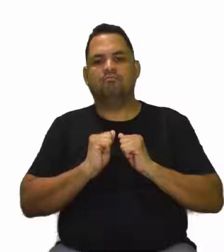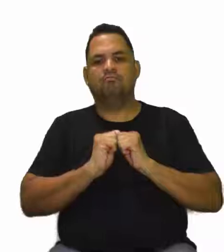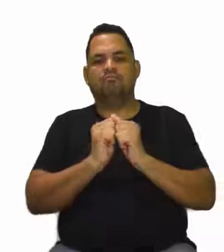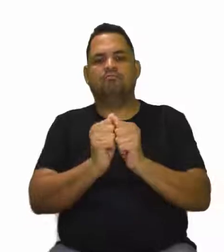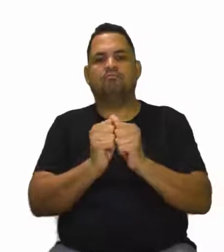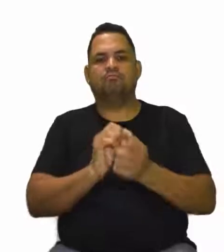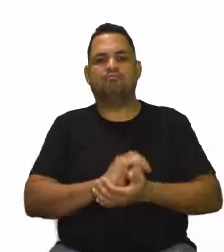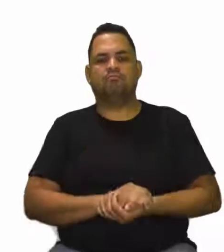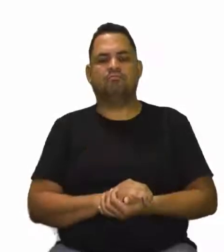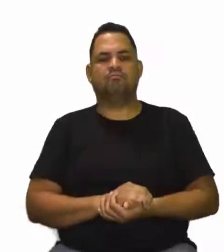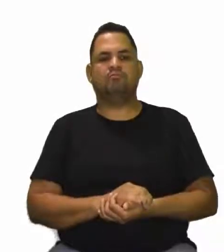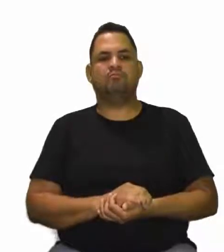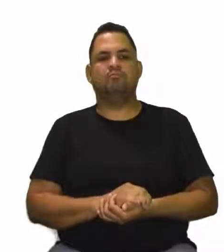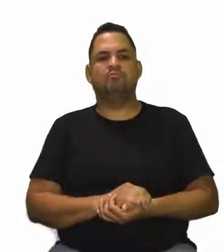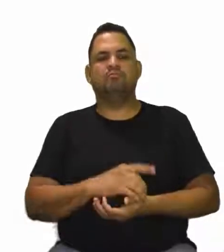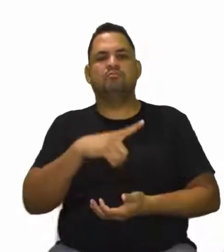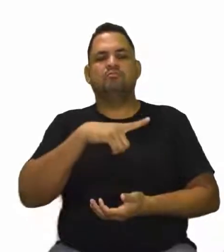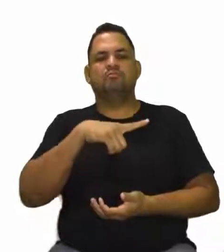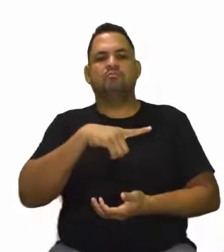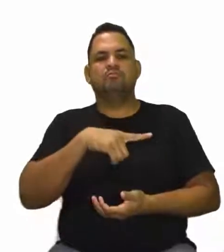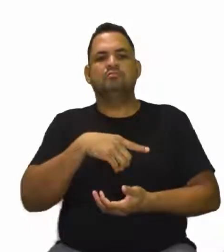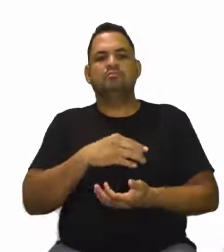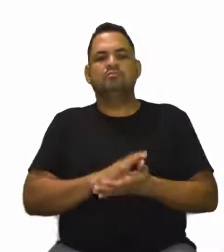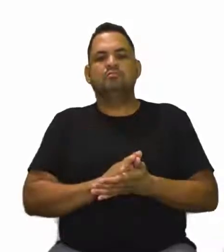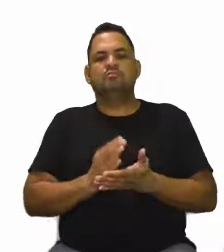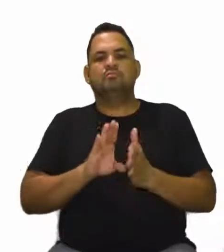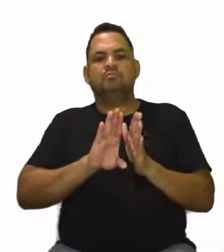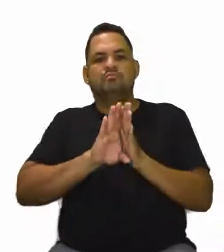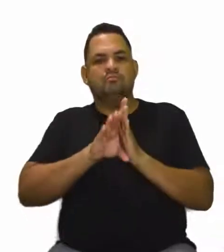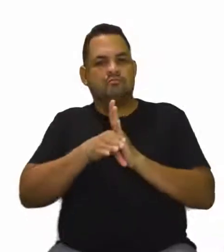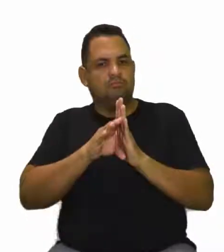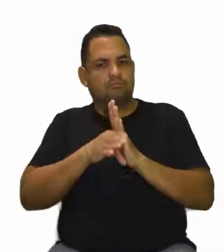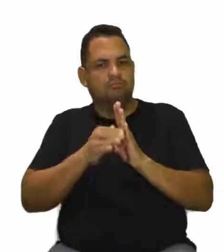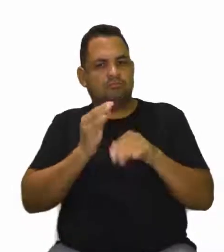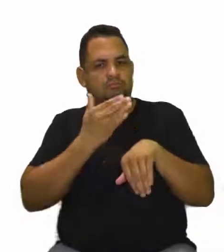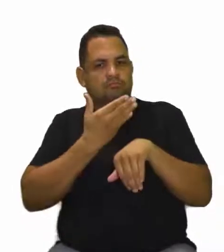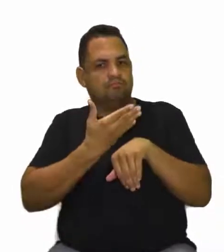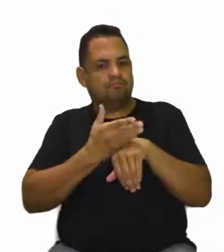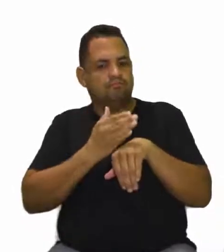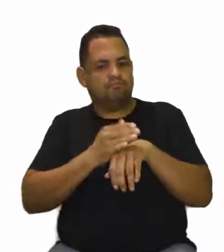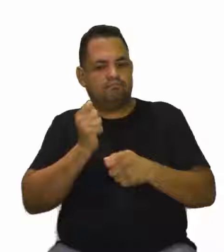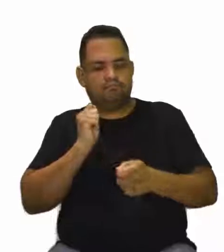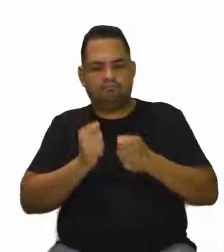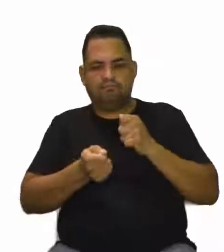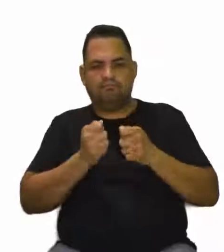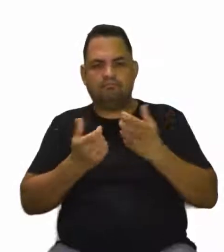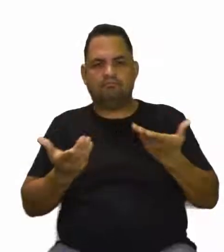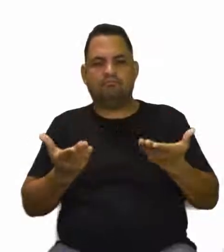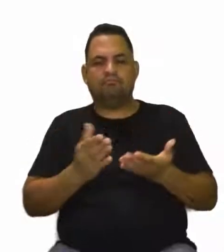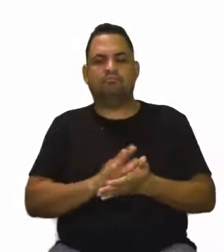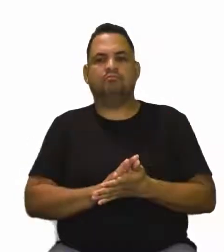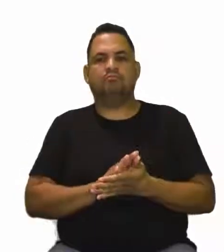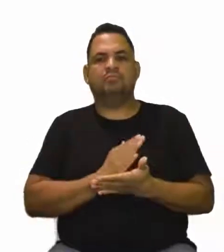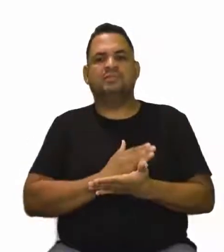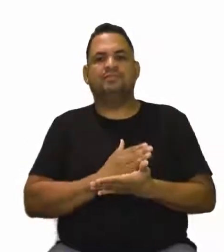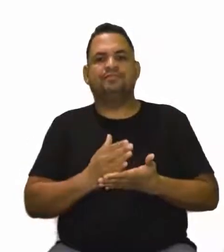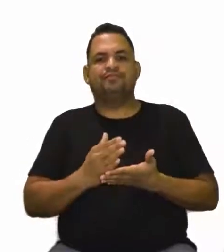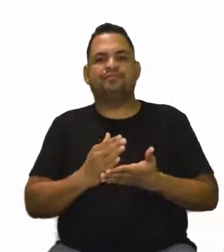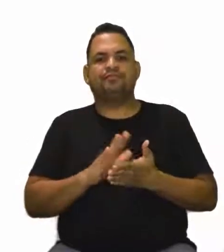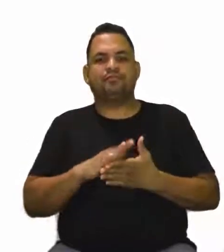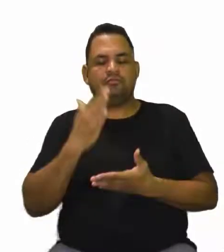comigo. Então, nós temos aí agora o conceito de treinamento funcional. A partir